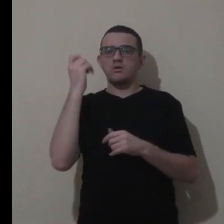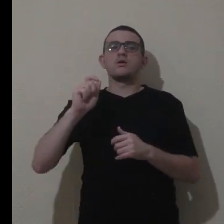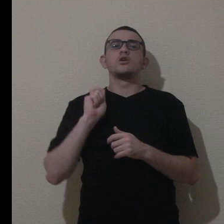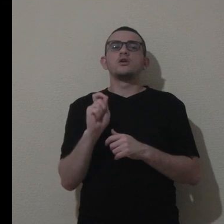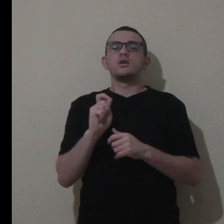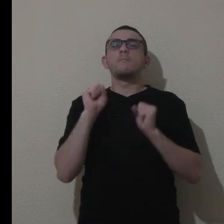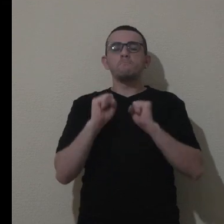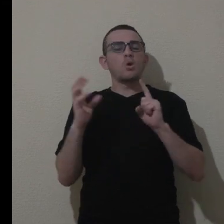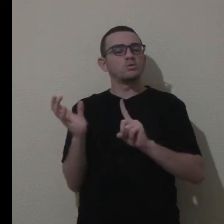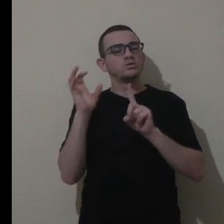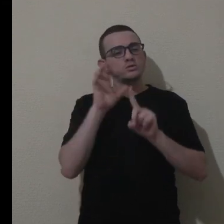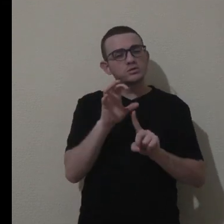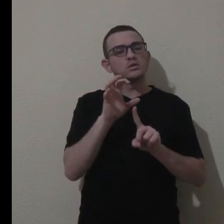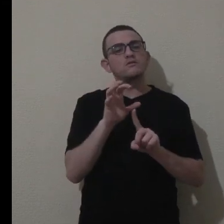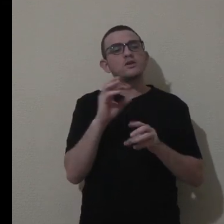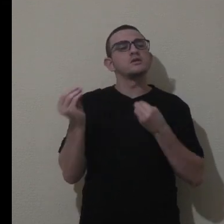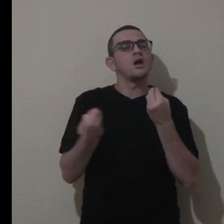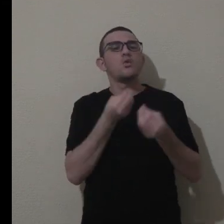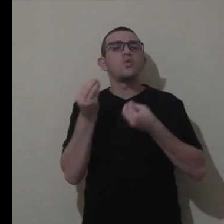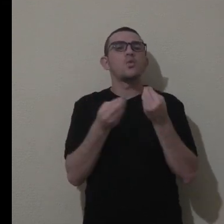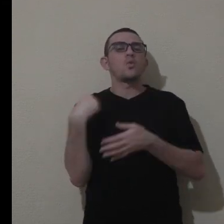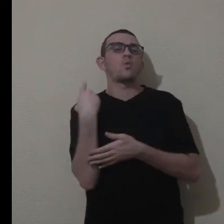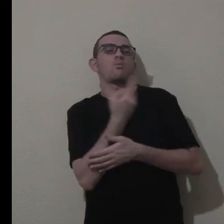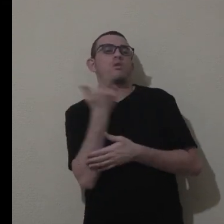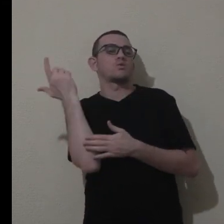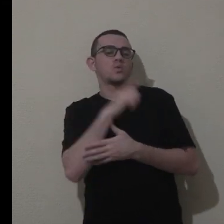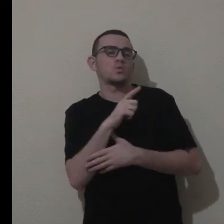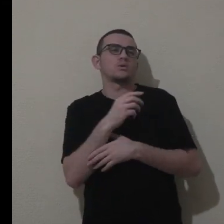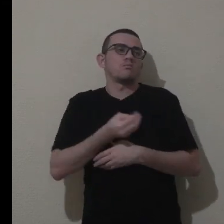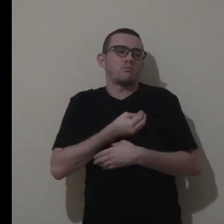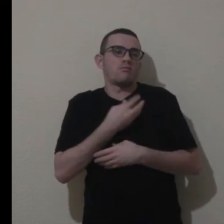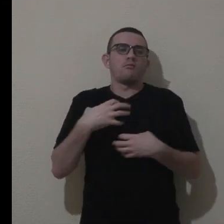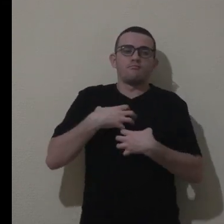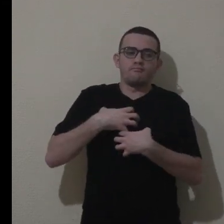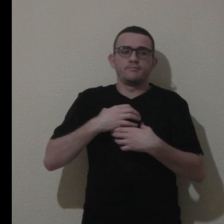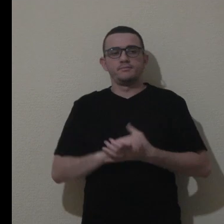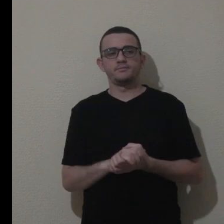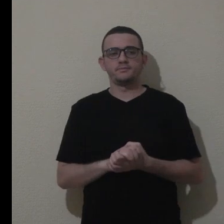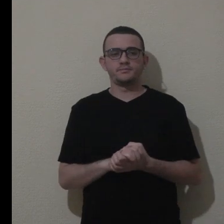E que elas podem influenciar muito a maneira como nós nos comportamos